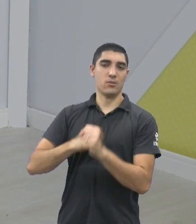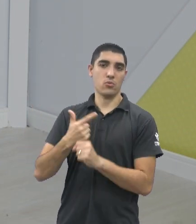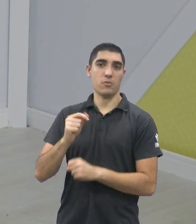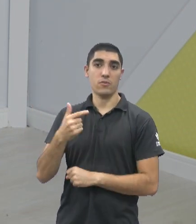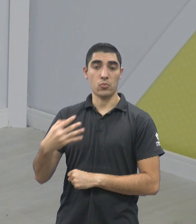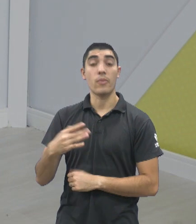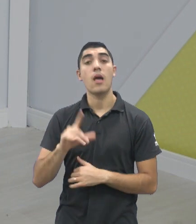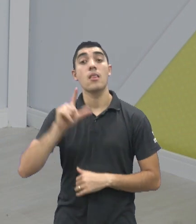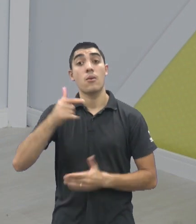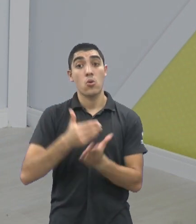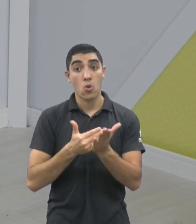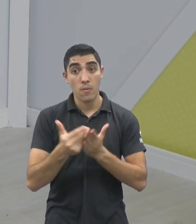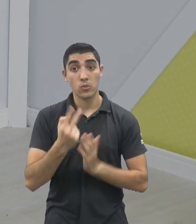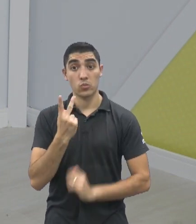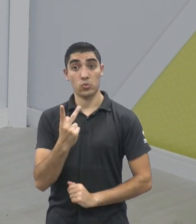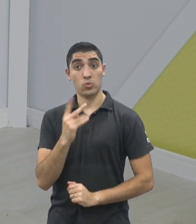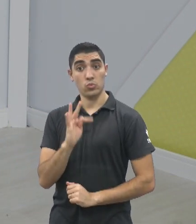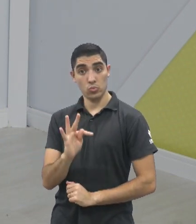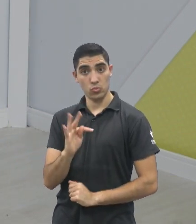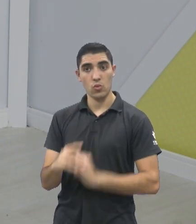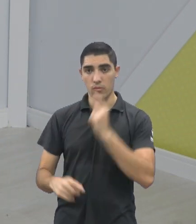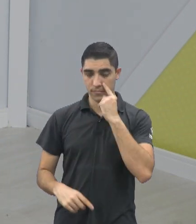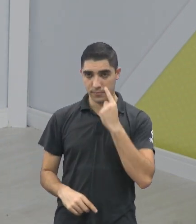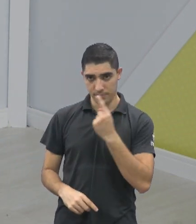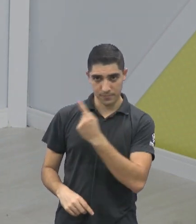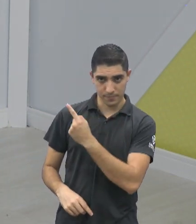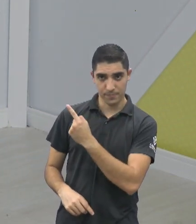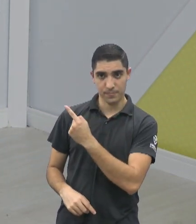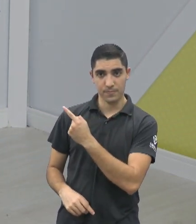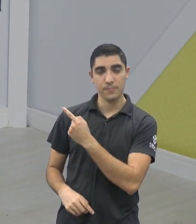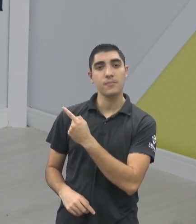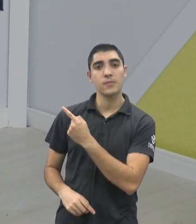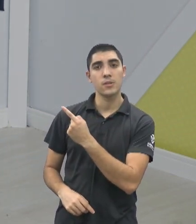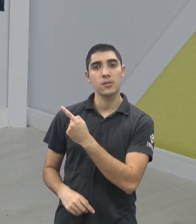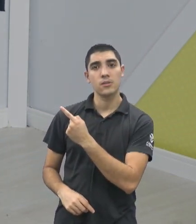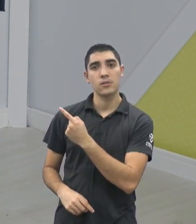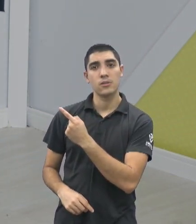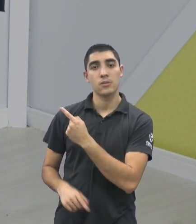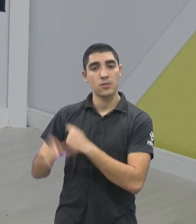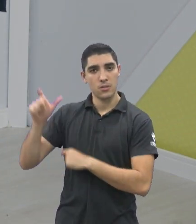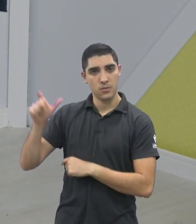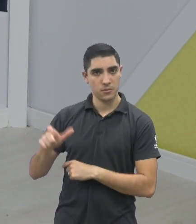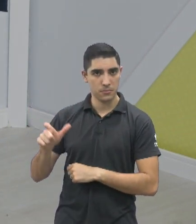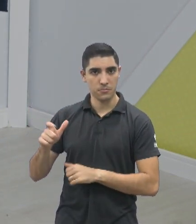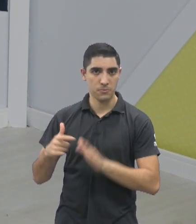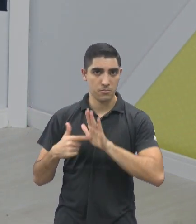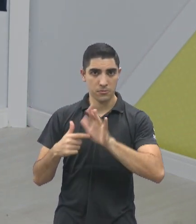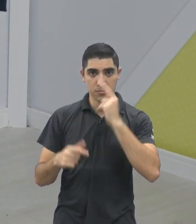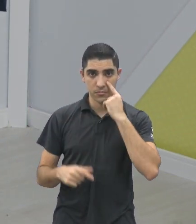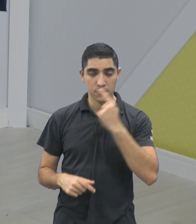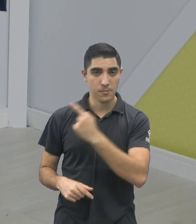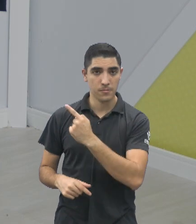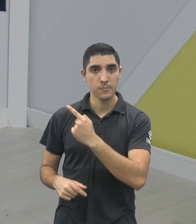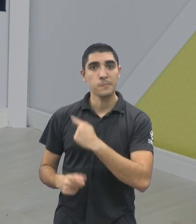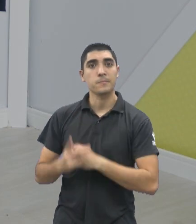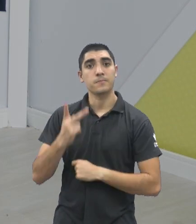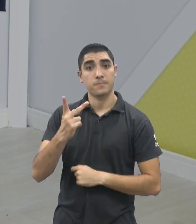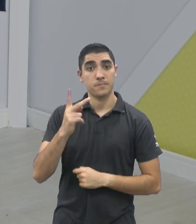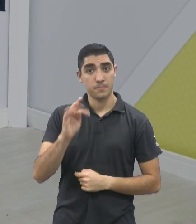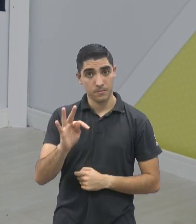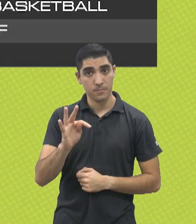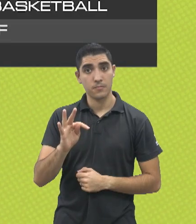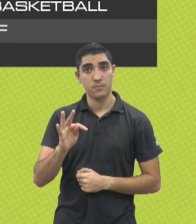Começou o segundo turno para o São José. Coloca pra gente aqui, o Piteco, por gentileza. Segundo turno. O segundo